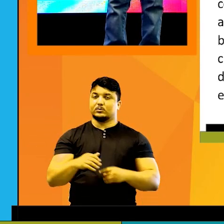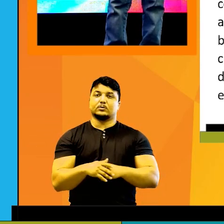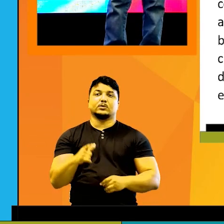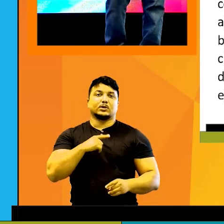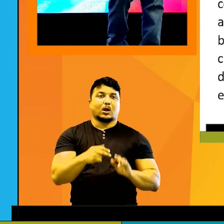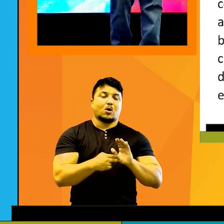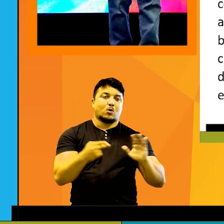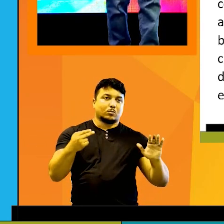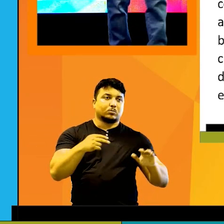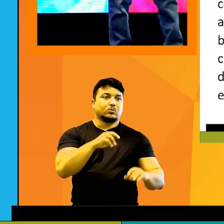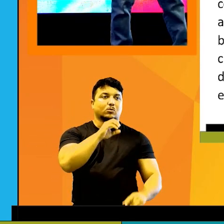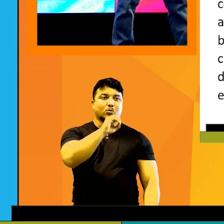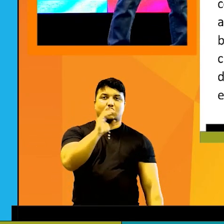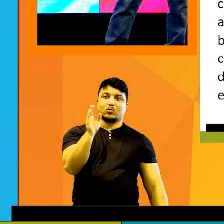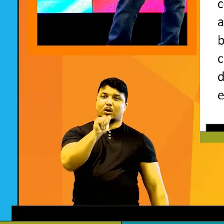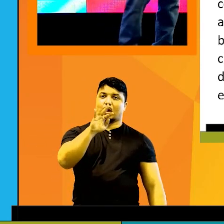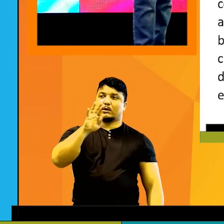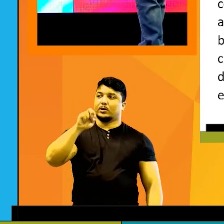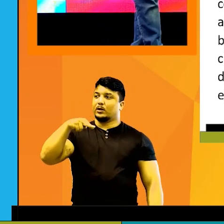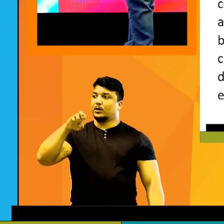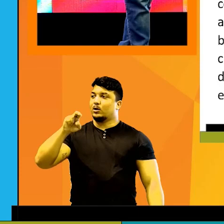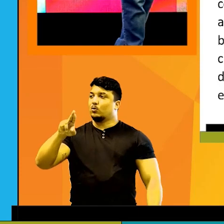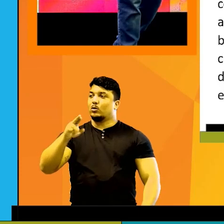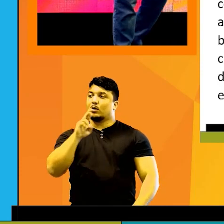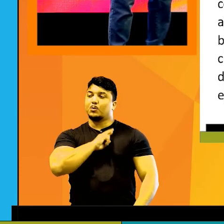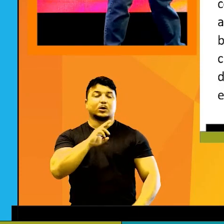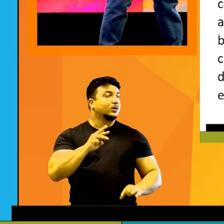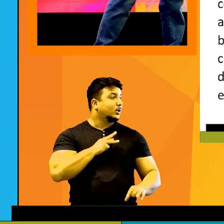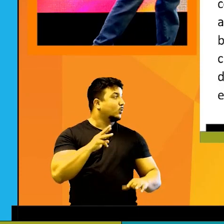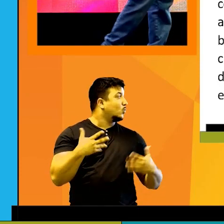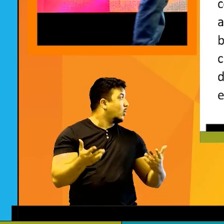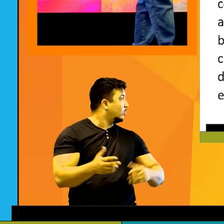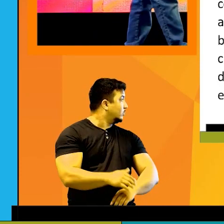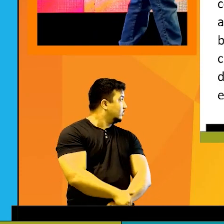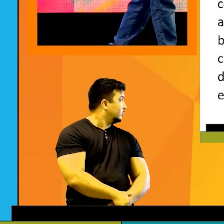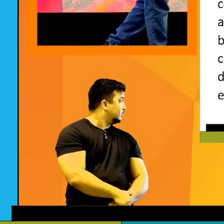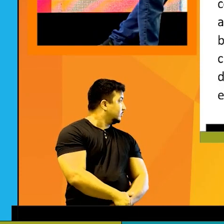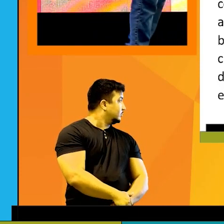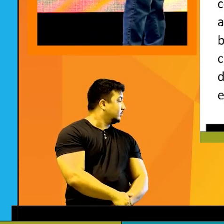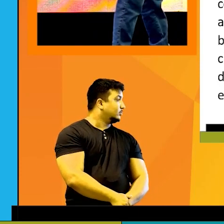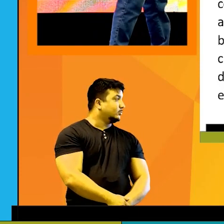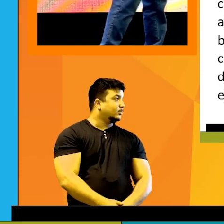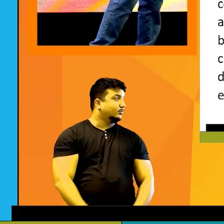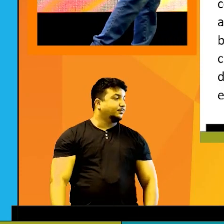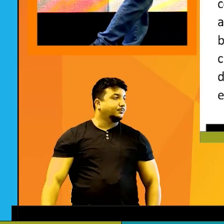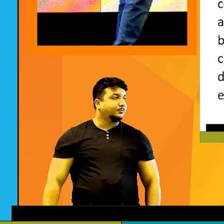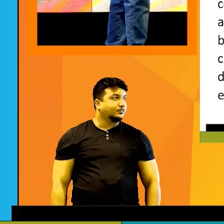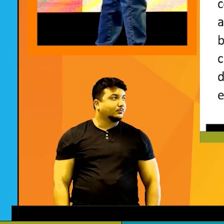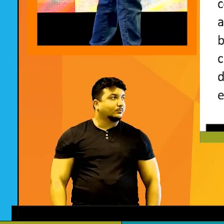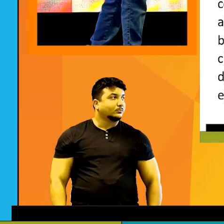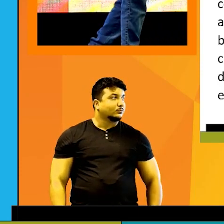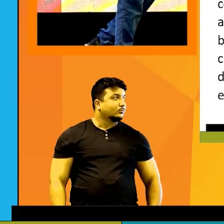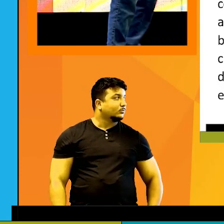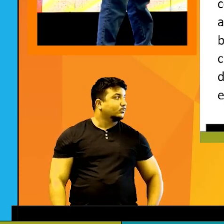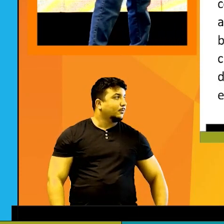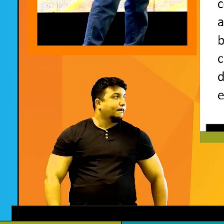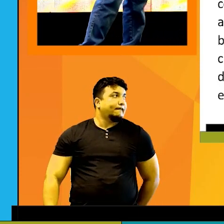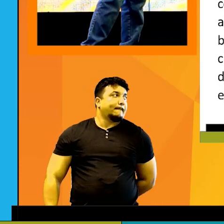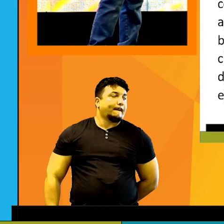Ateneu. Qual será a resposta da 3? É com vocês. Vou descansar aqui um pouquinho.